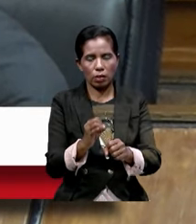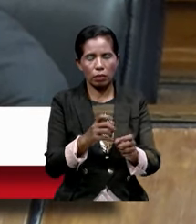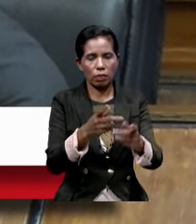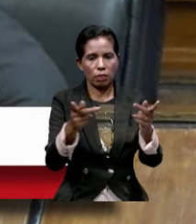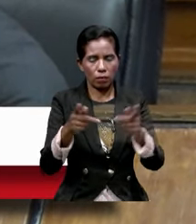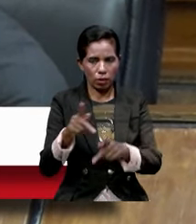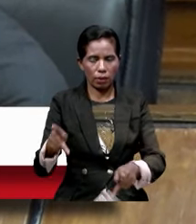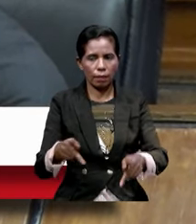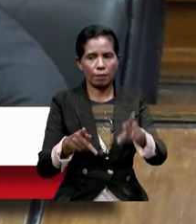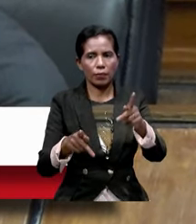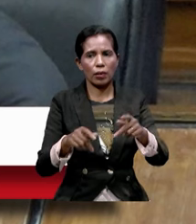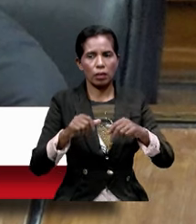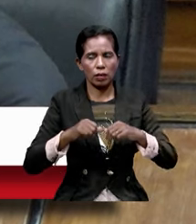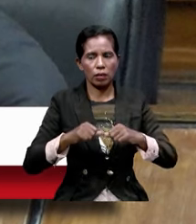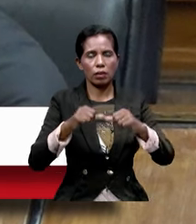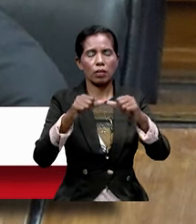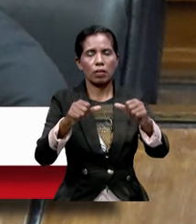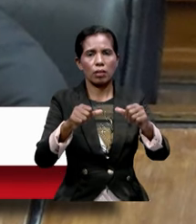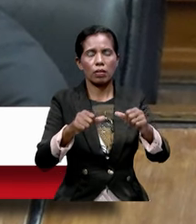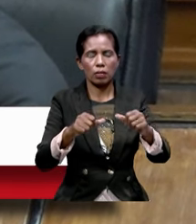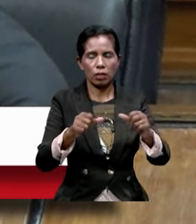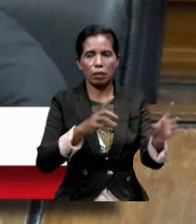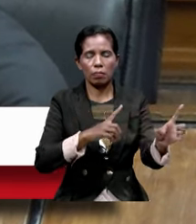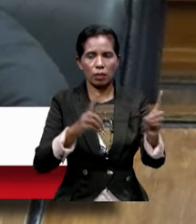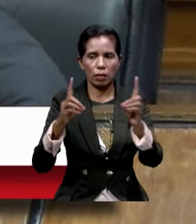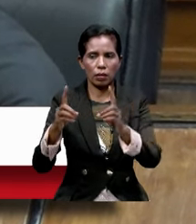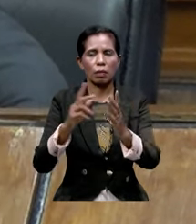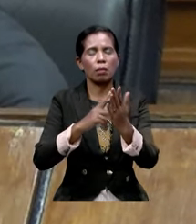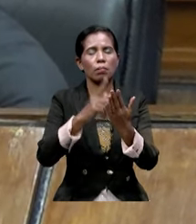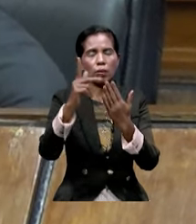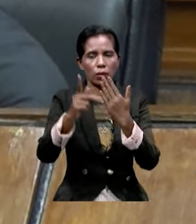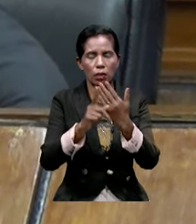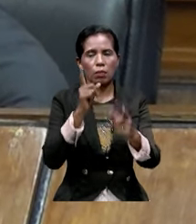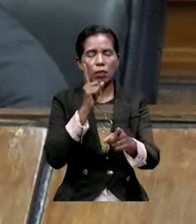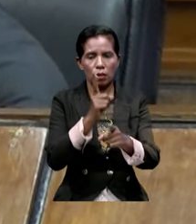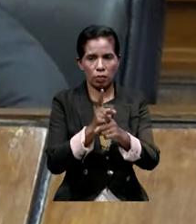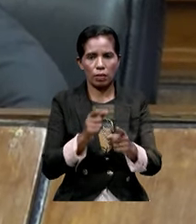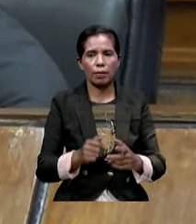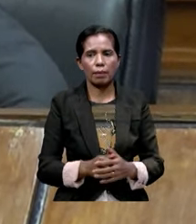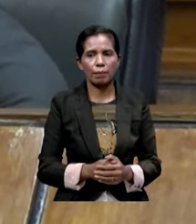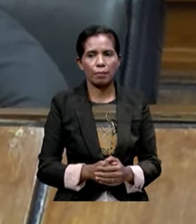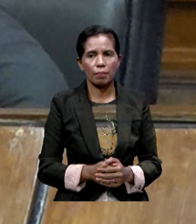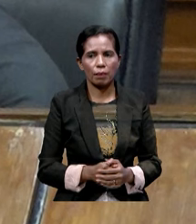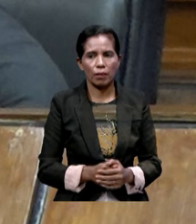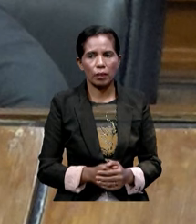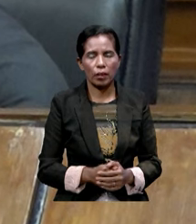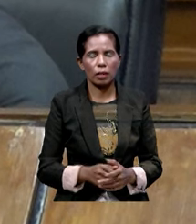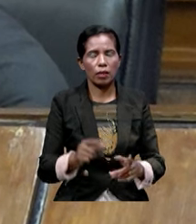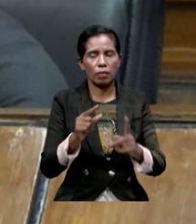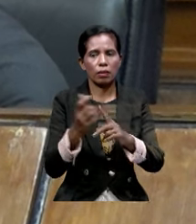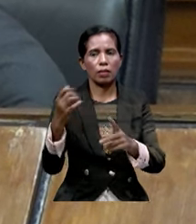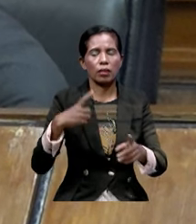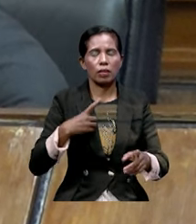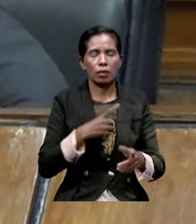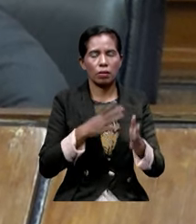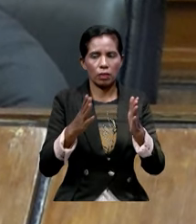público serne. Se continua e se implementa o programa concreta, não é? Termo sira senhor deputado sira